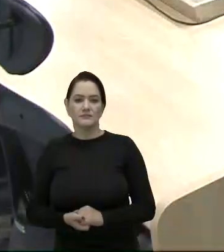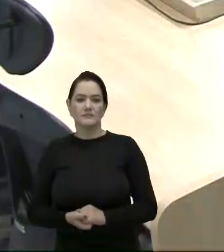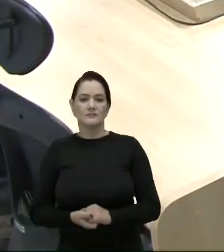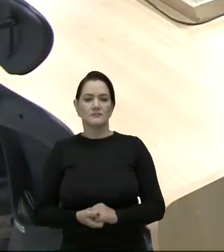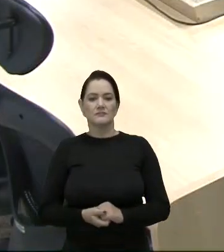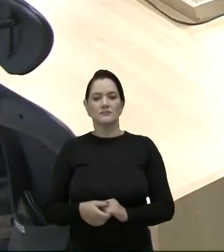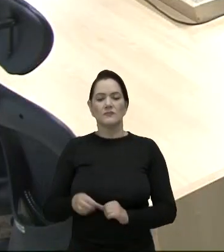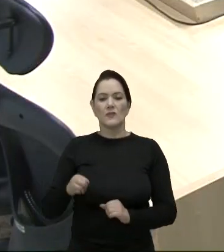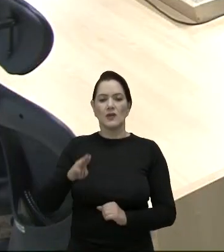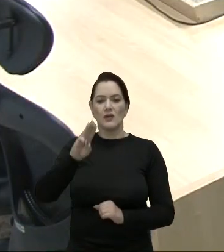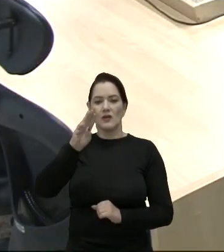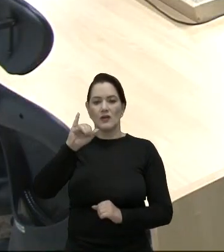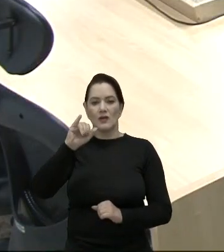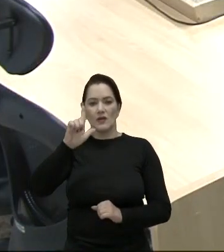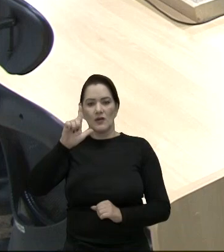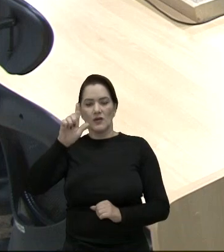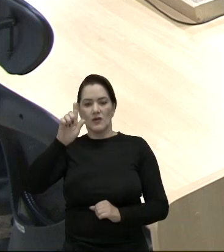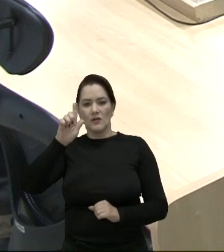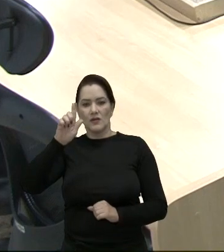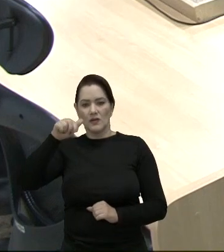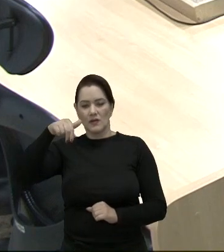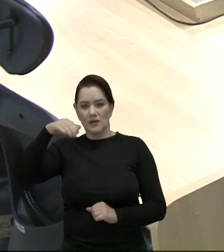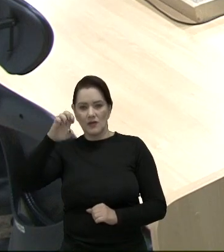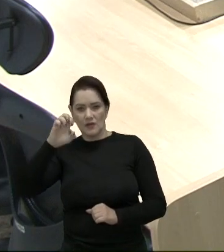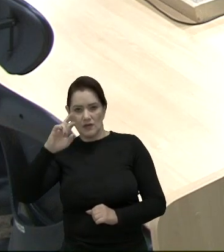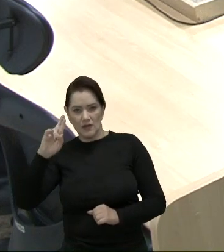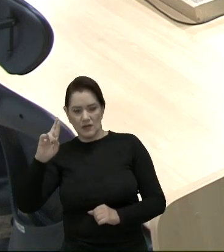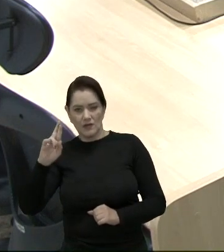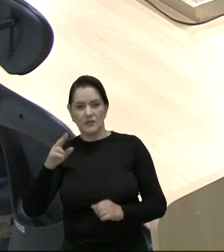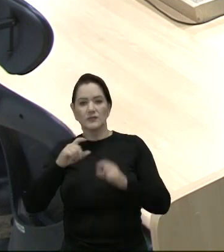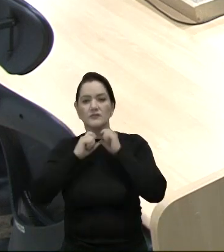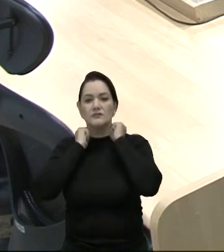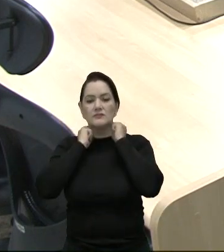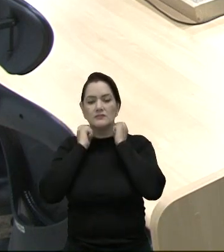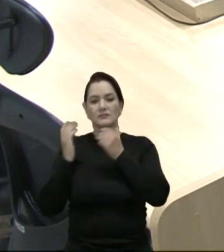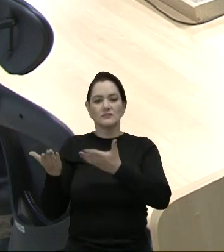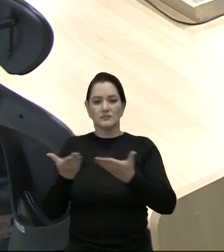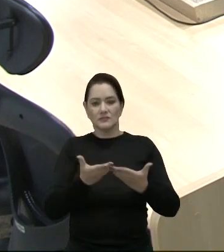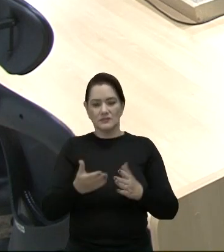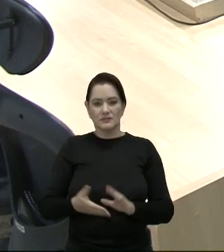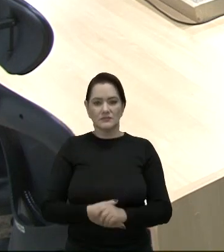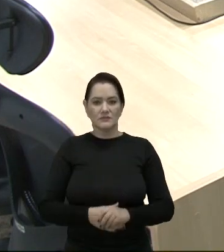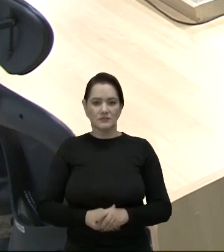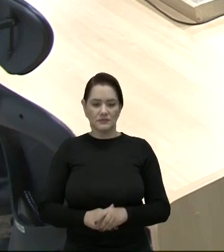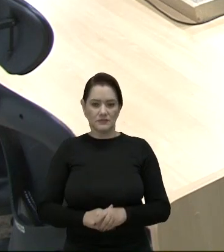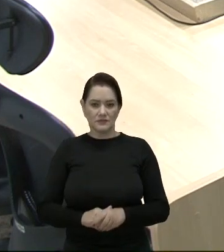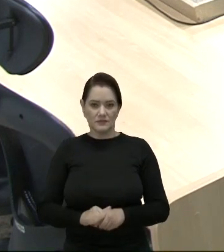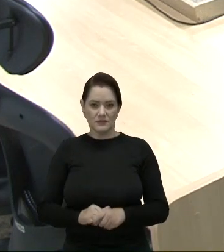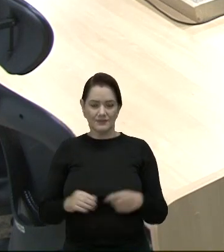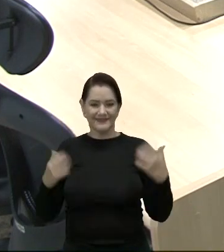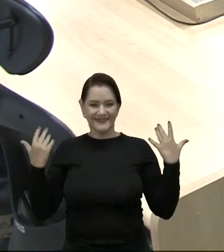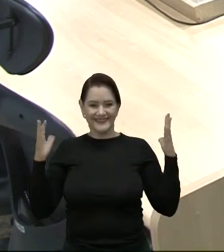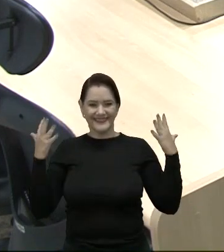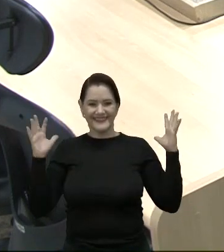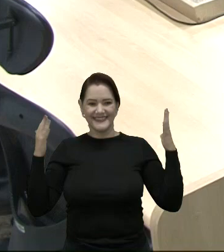Silva, a ser destacada a atuação como garçom. Te convido aqui na frente e parabéns pelo